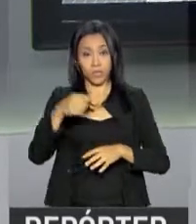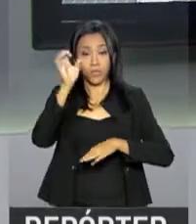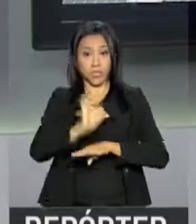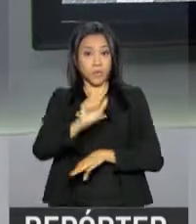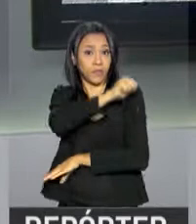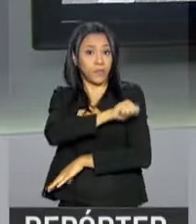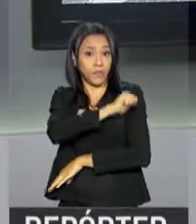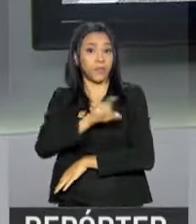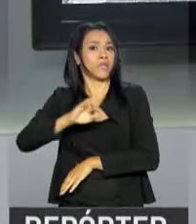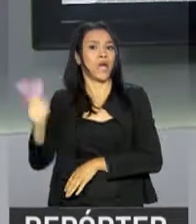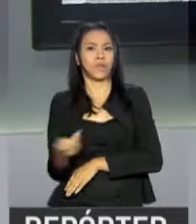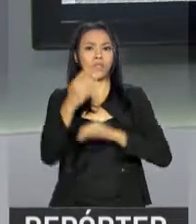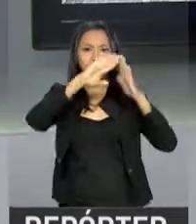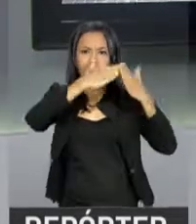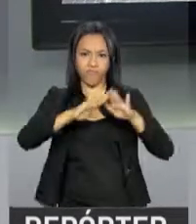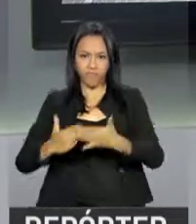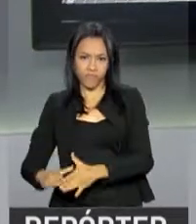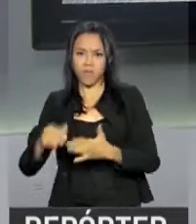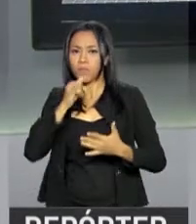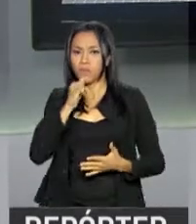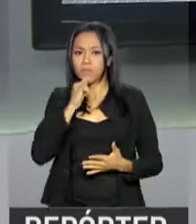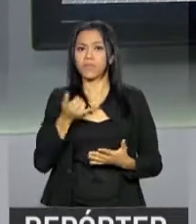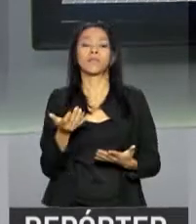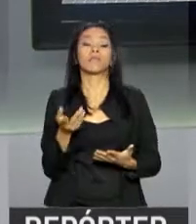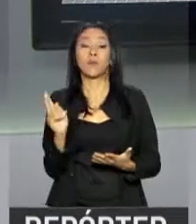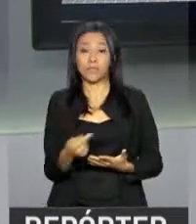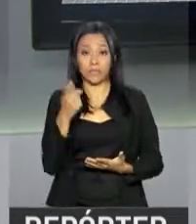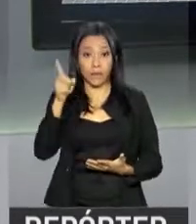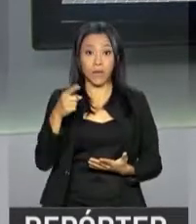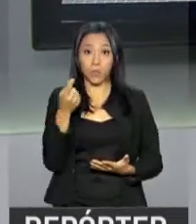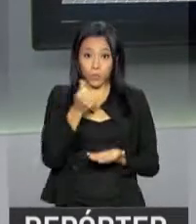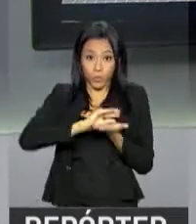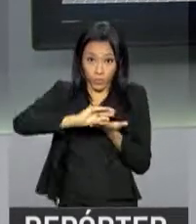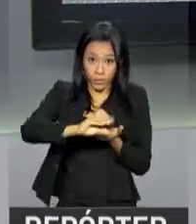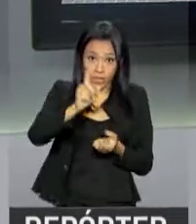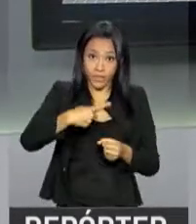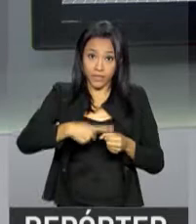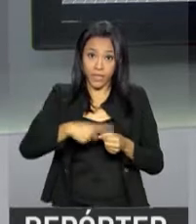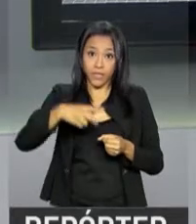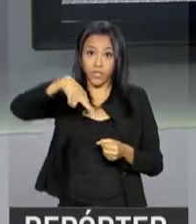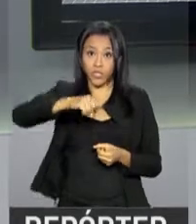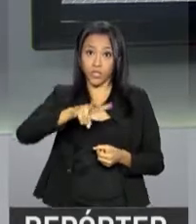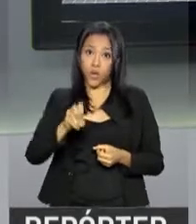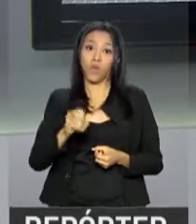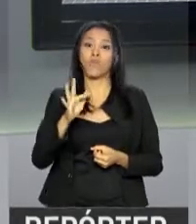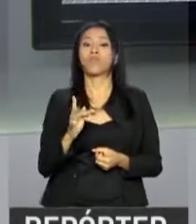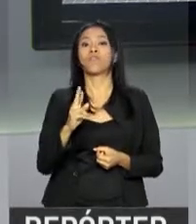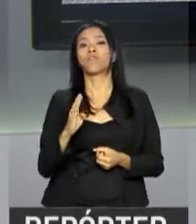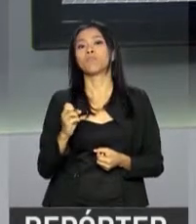vítimas de calamidades públicas como deslizamentos os recursos vão para as cidades de nova friburgo teresópolis